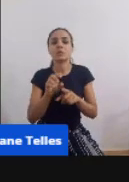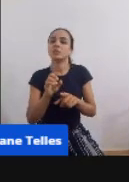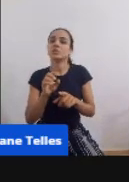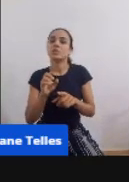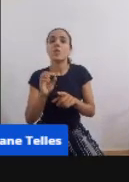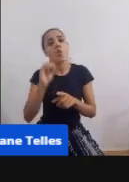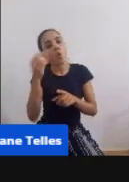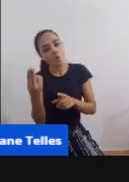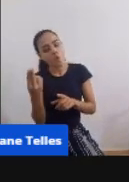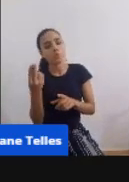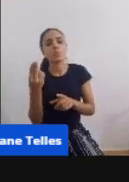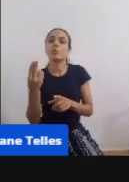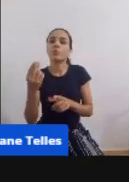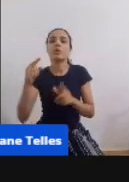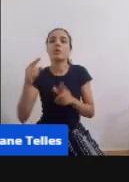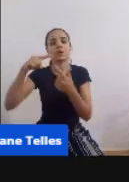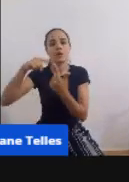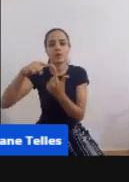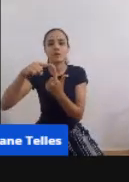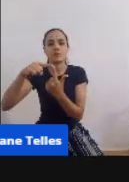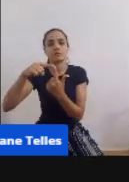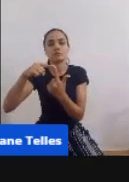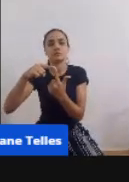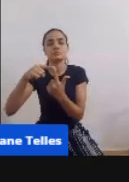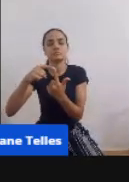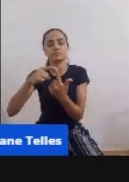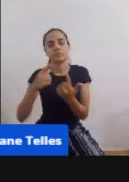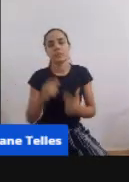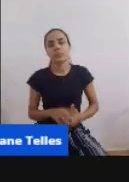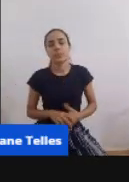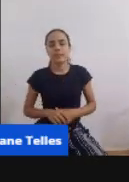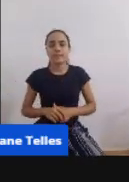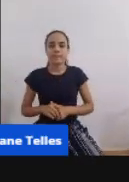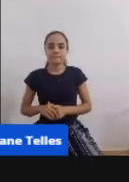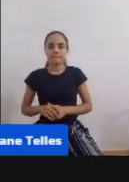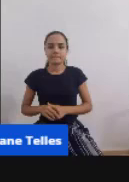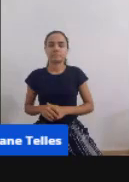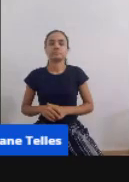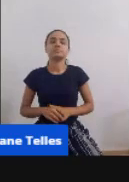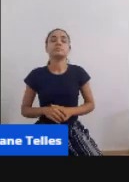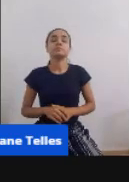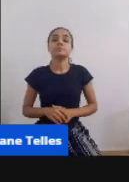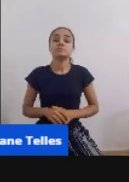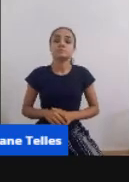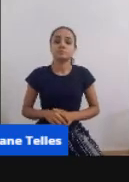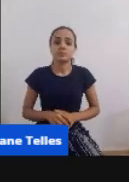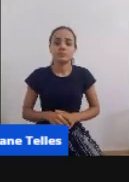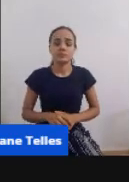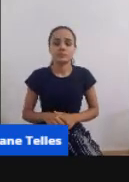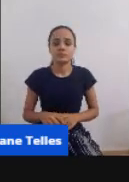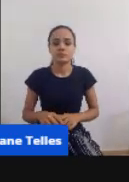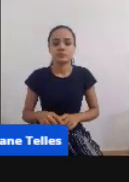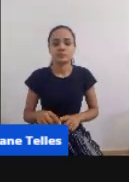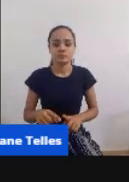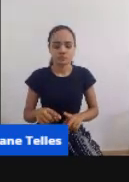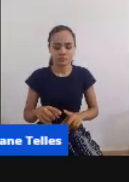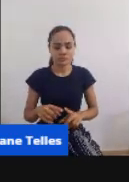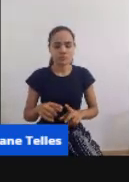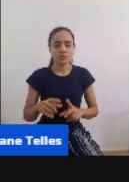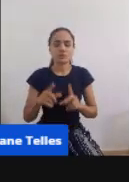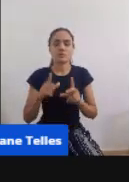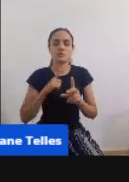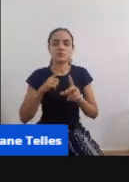E ele continua e apresenta esse quadro, que é um quadro, então, para apresentar a sua solução. Então, as respostas